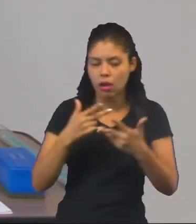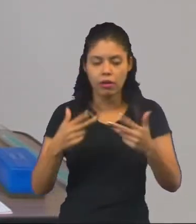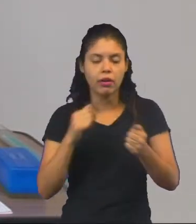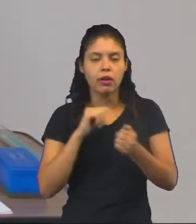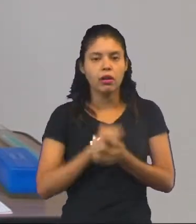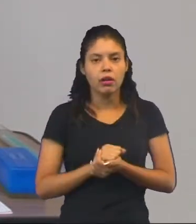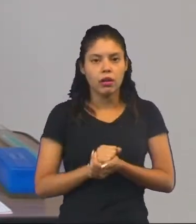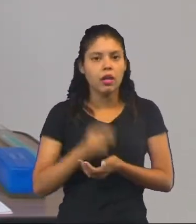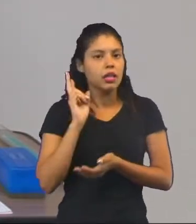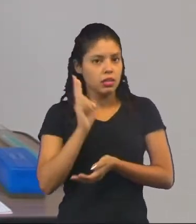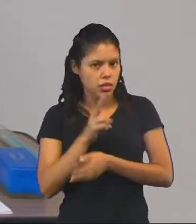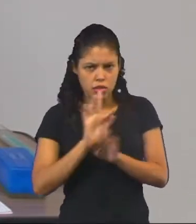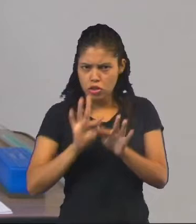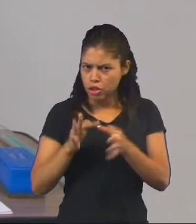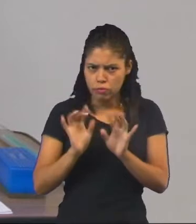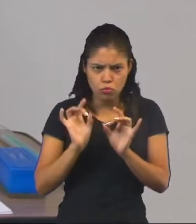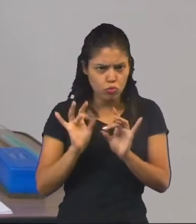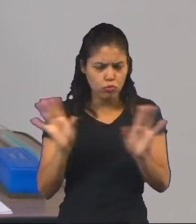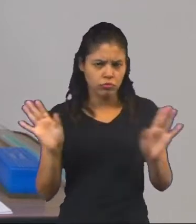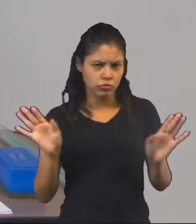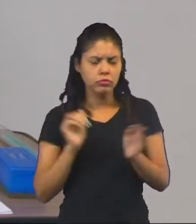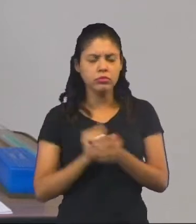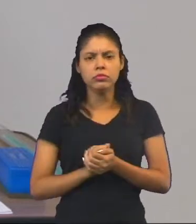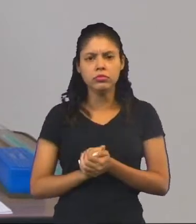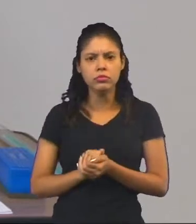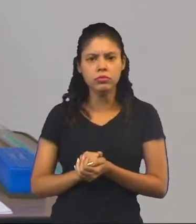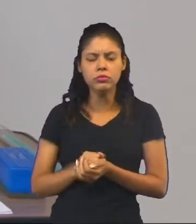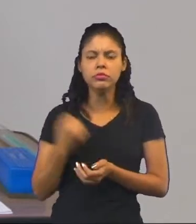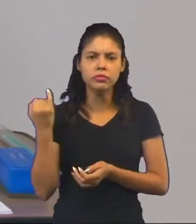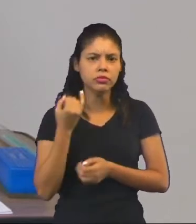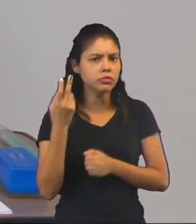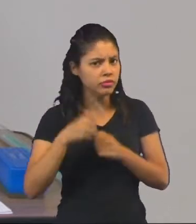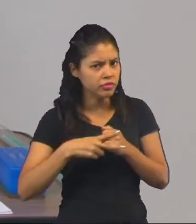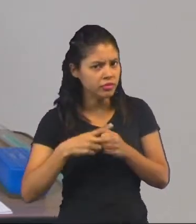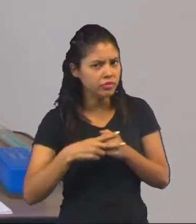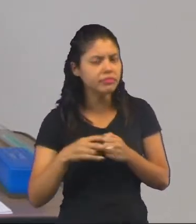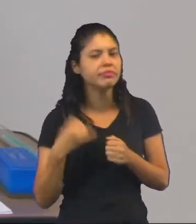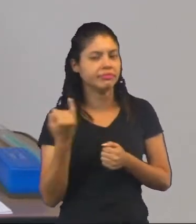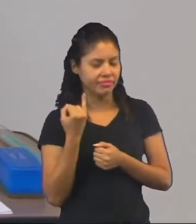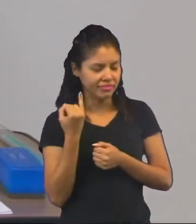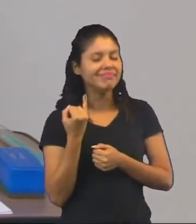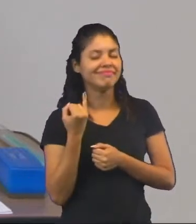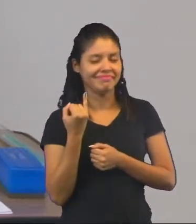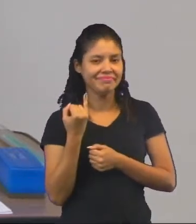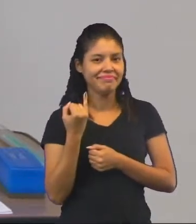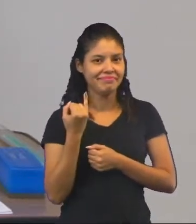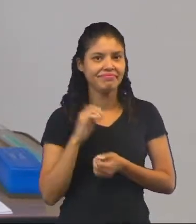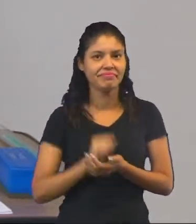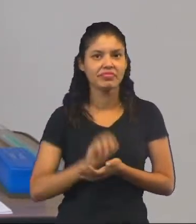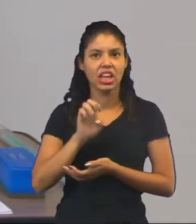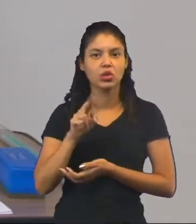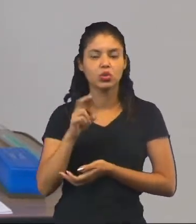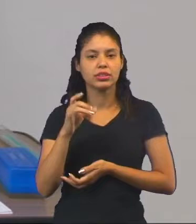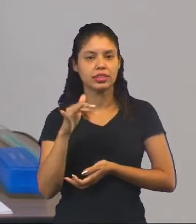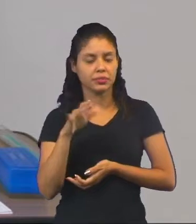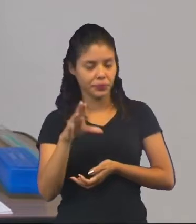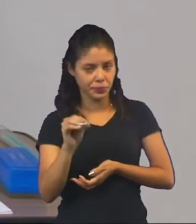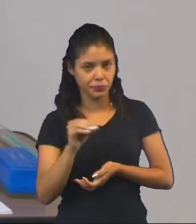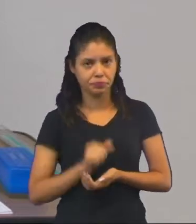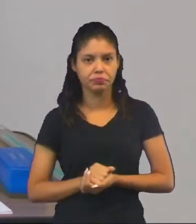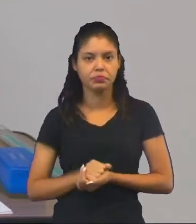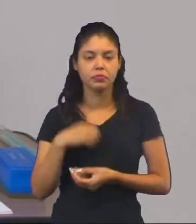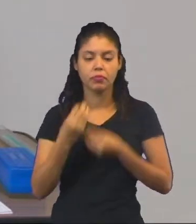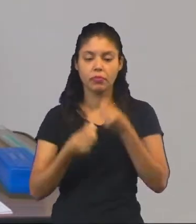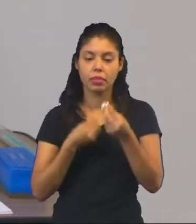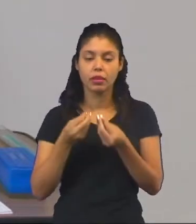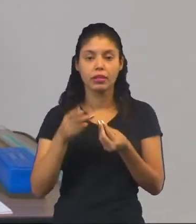coisa, simplesmente. E aí, esses verbos, especificamente, são chamados de verbos de enunciação. Tá?